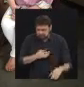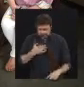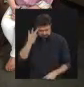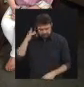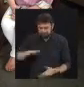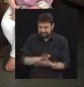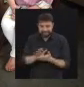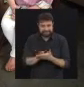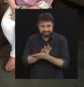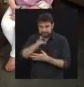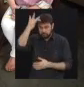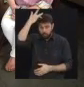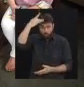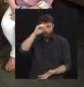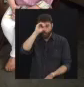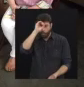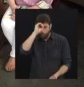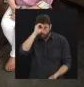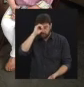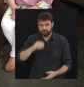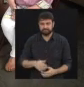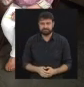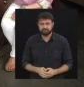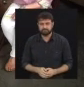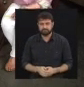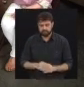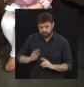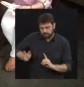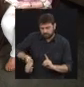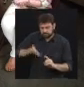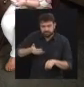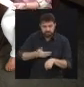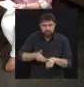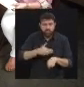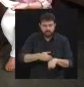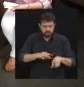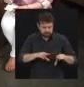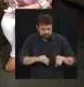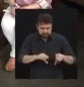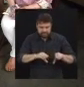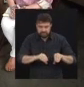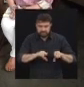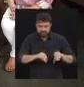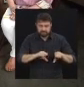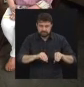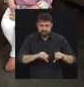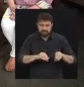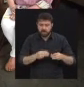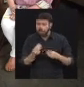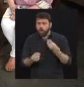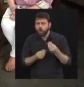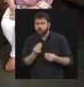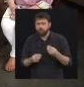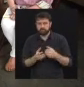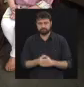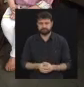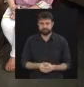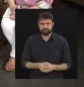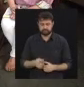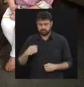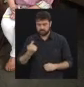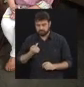nenhum diagnóstico, né? O diagnóstico mesmo... Os estímulos seriam o quê? Massagens? Estímulos assim